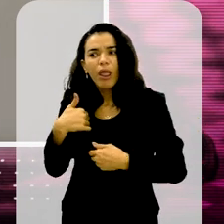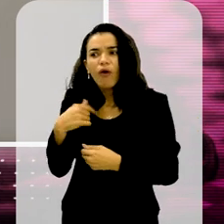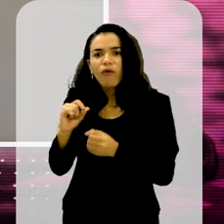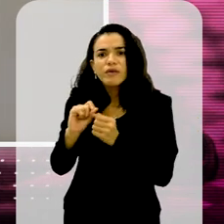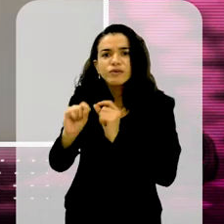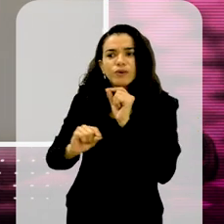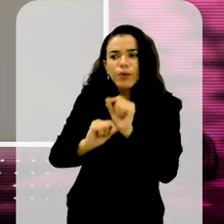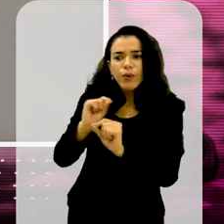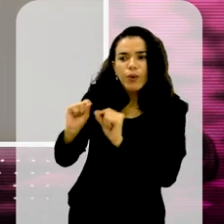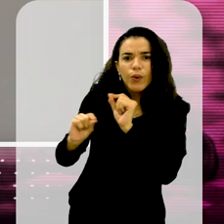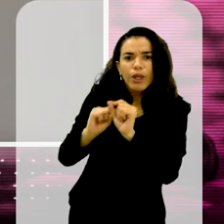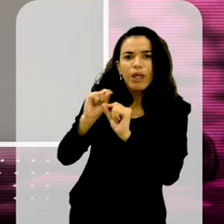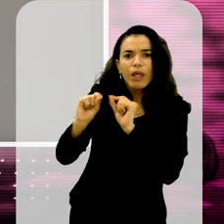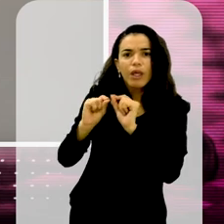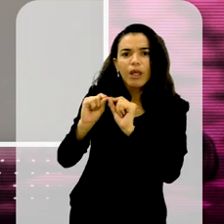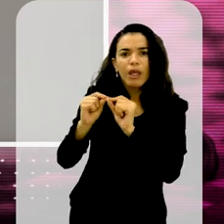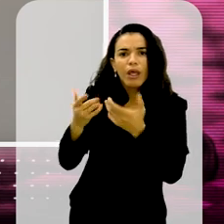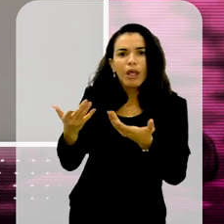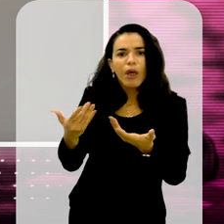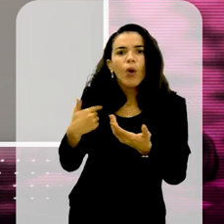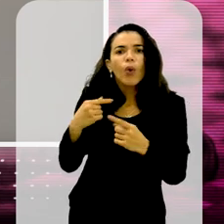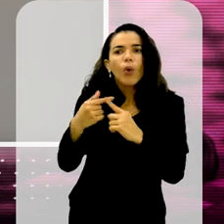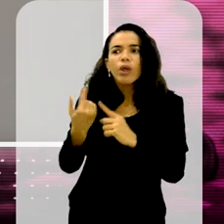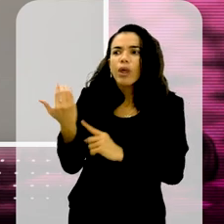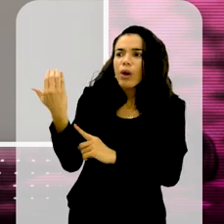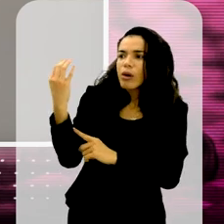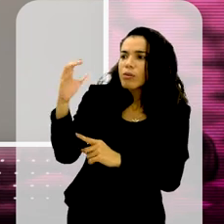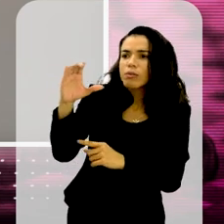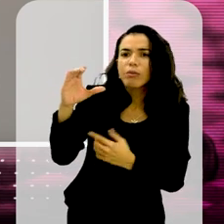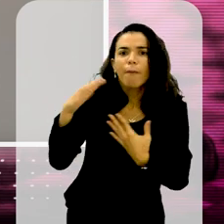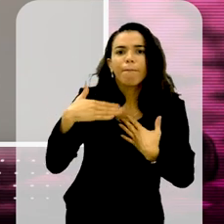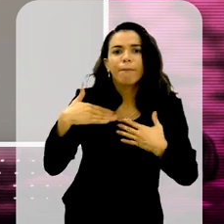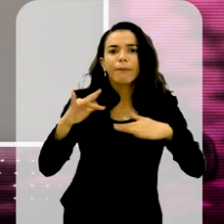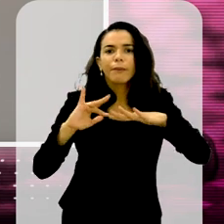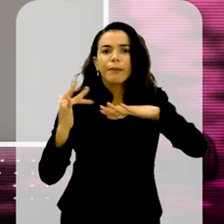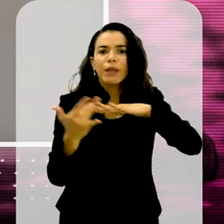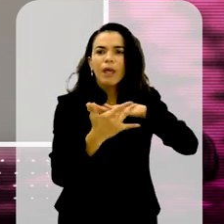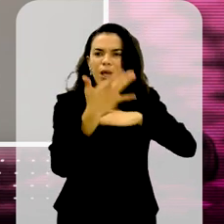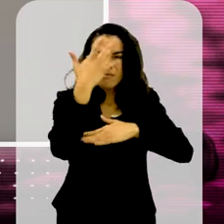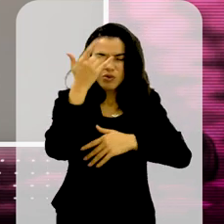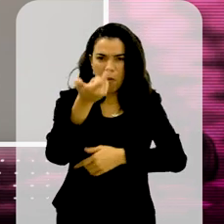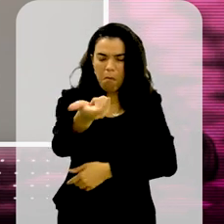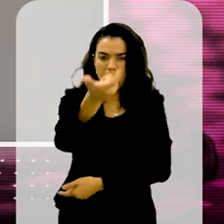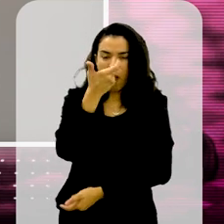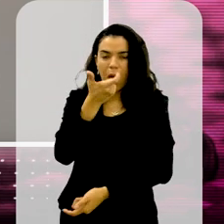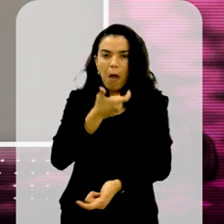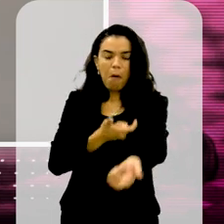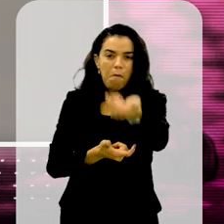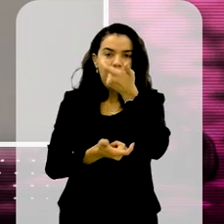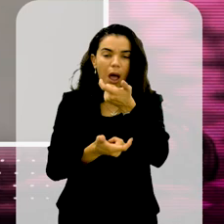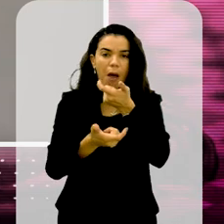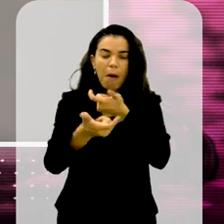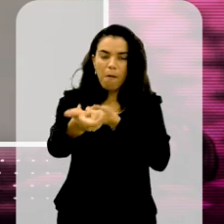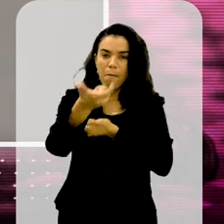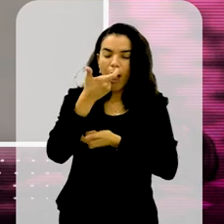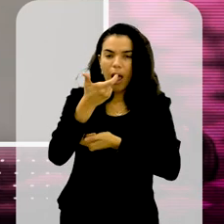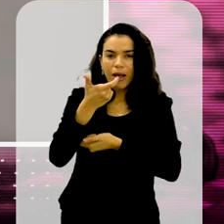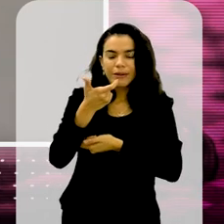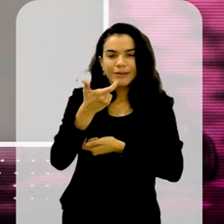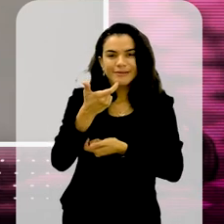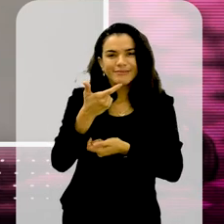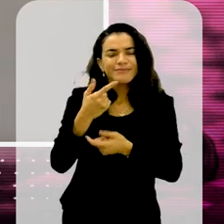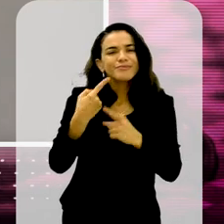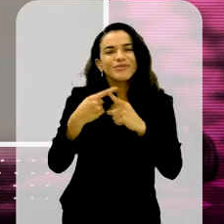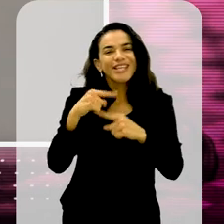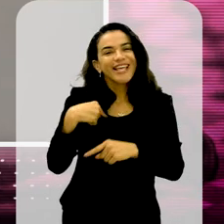questiona. O que que eu fiz? Nossa, o que eu postei então na minha rede social para essa pessoa falar assim? A gente sempre vai